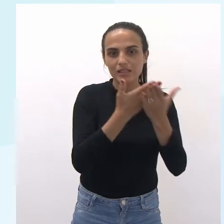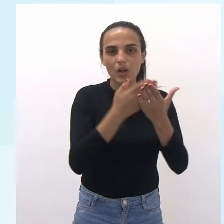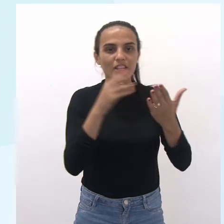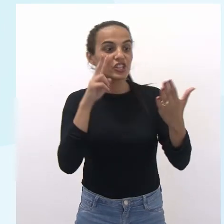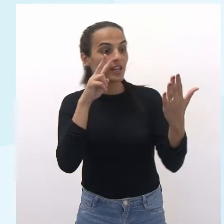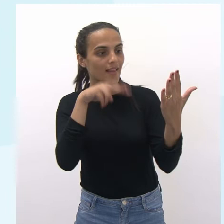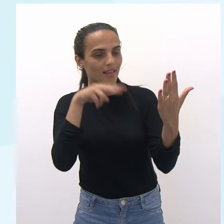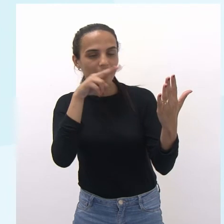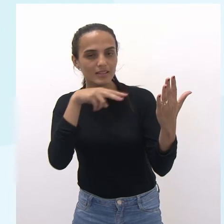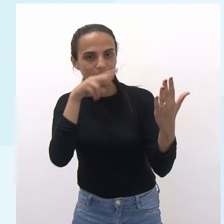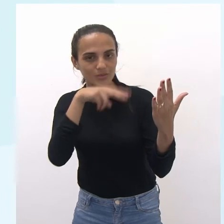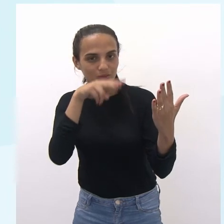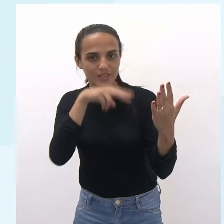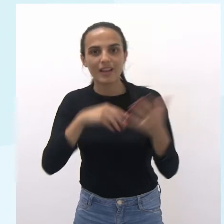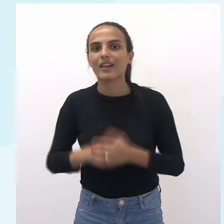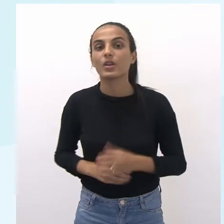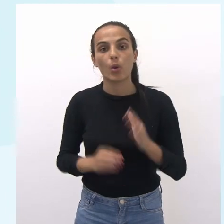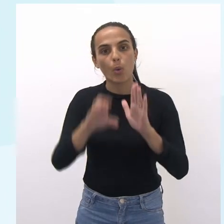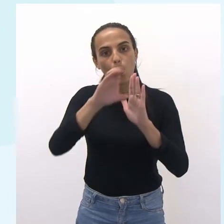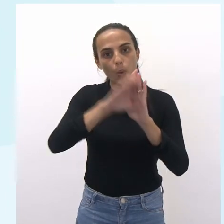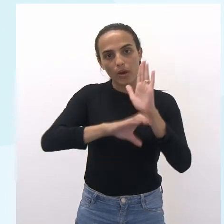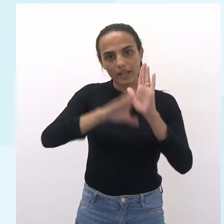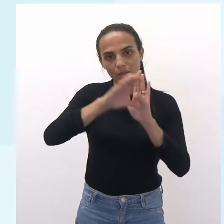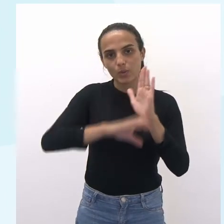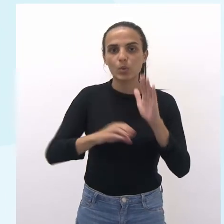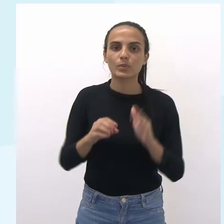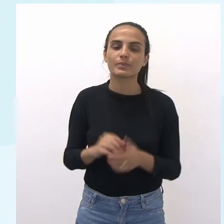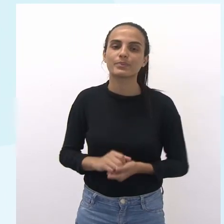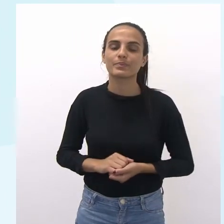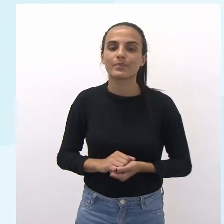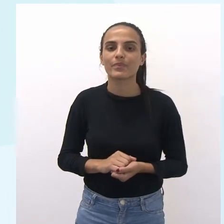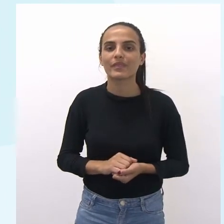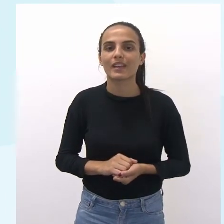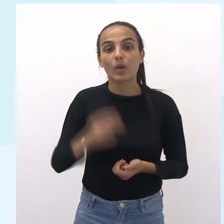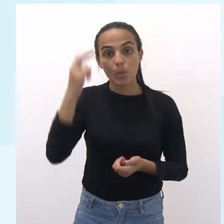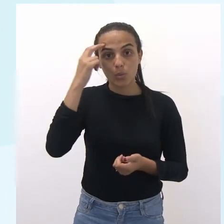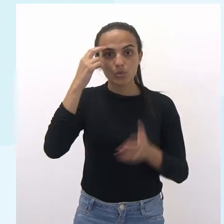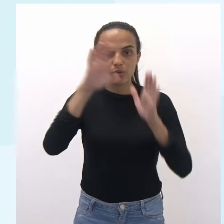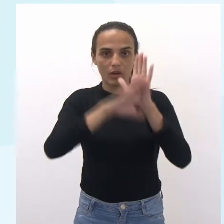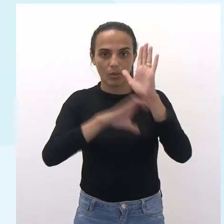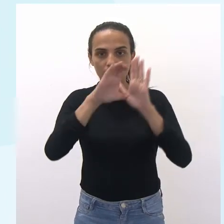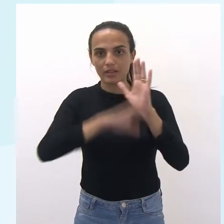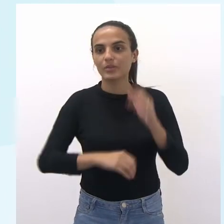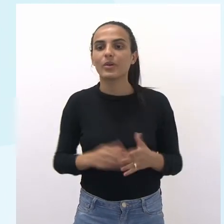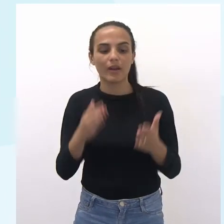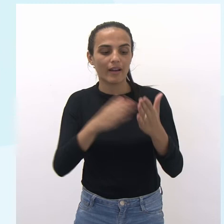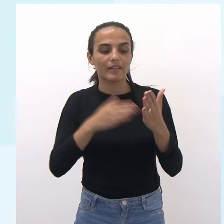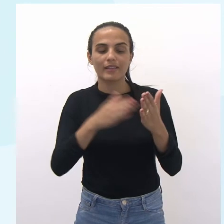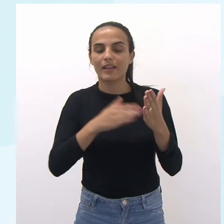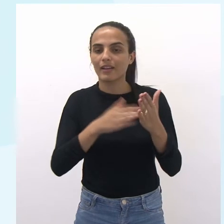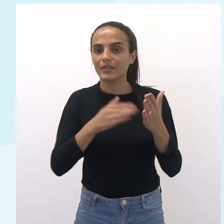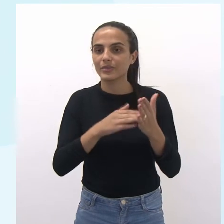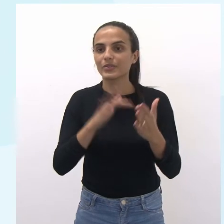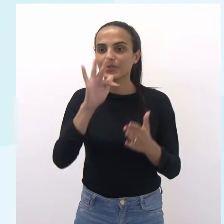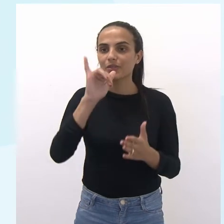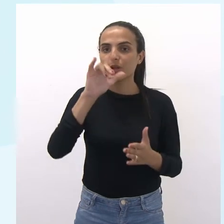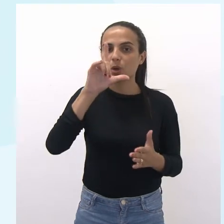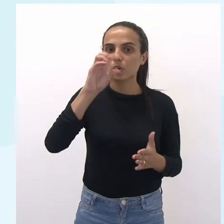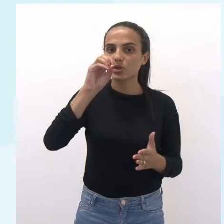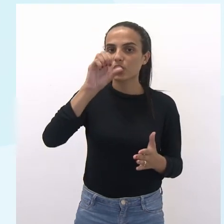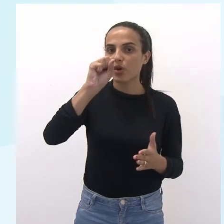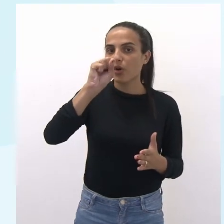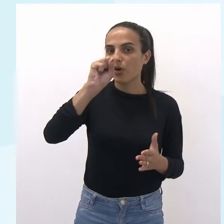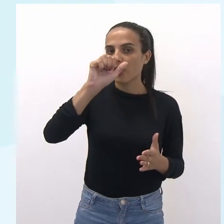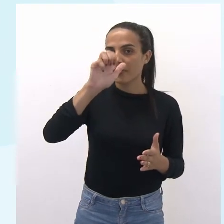do programa Cultura é Currículo. Então, aqui, o caderno de filosofia indica 2 filmes. Lembra que eu falei da importância